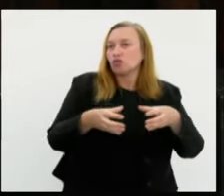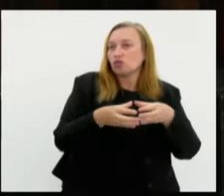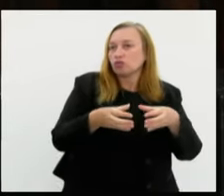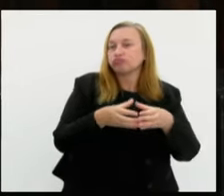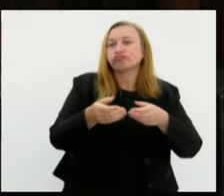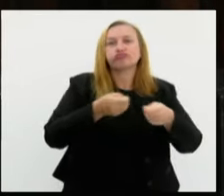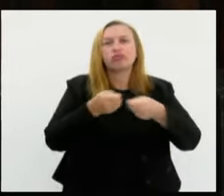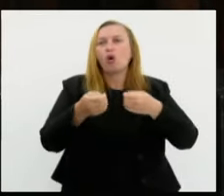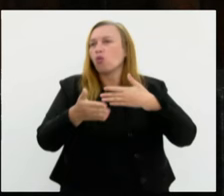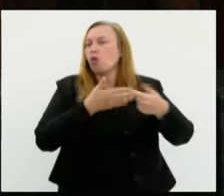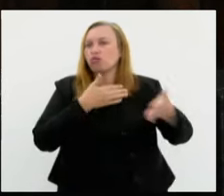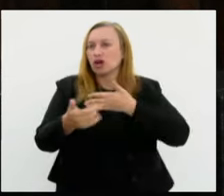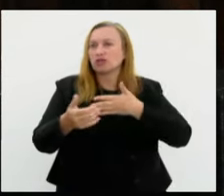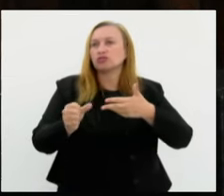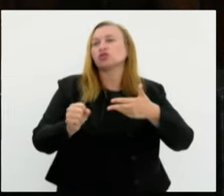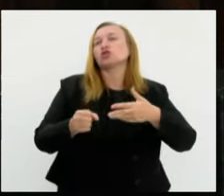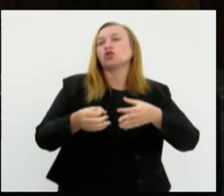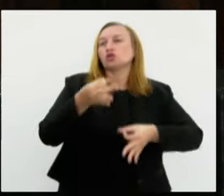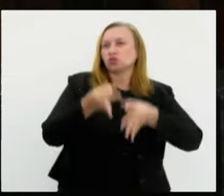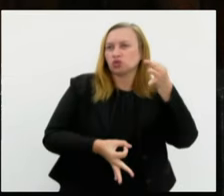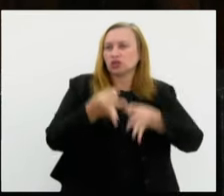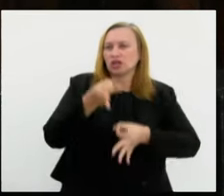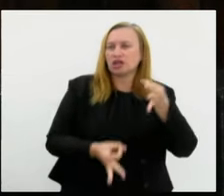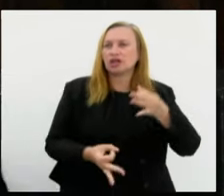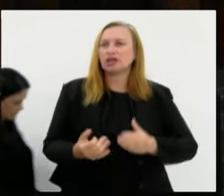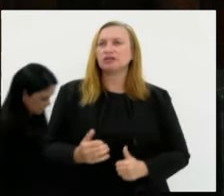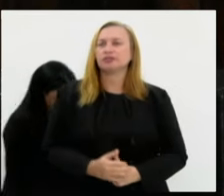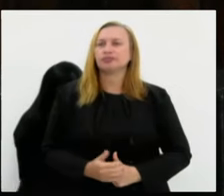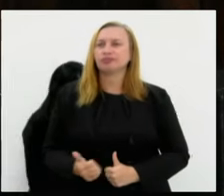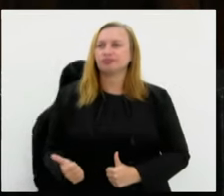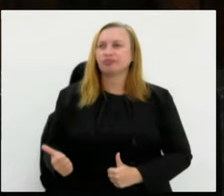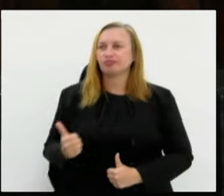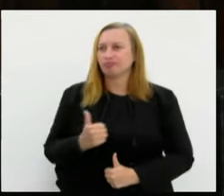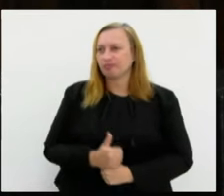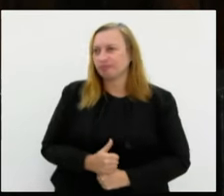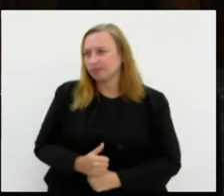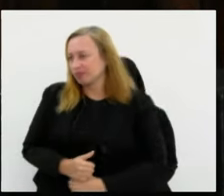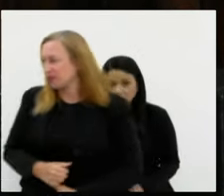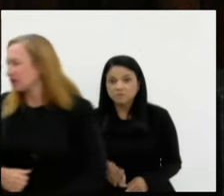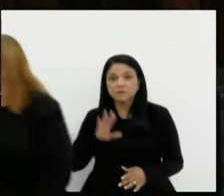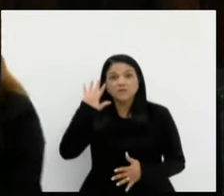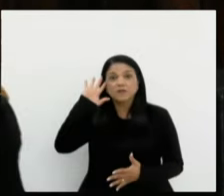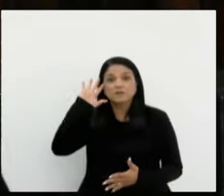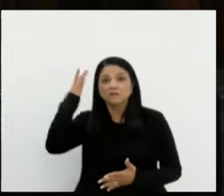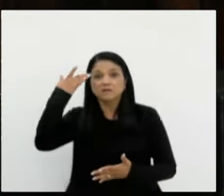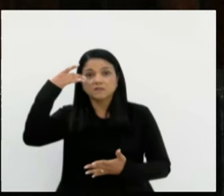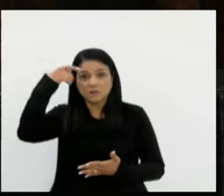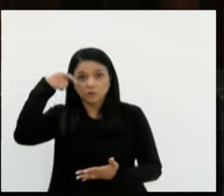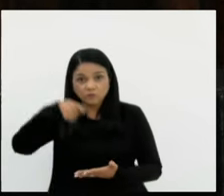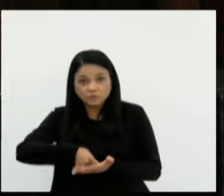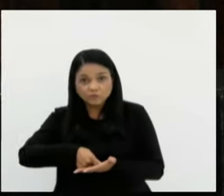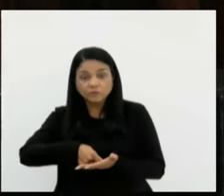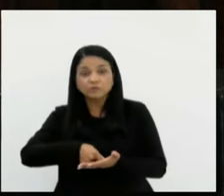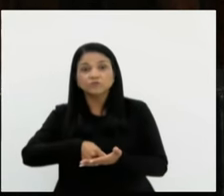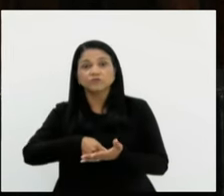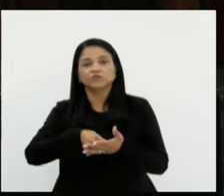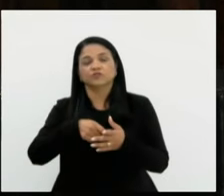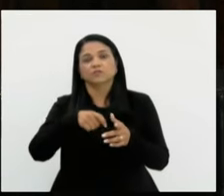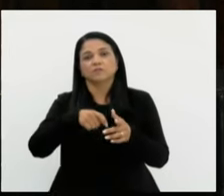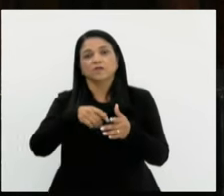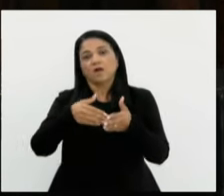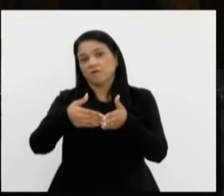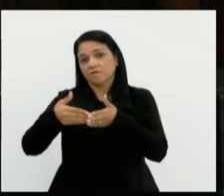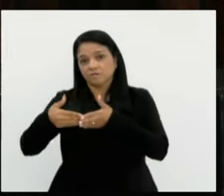seja. Imagina se, numa medida monocrática, vem a decisão de afastar deputados dessa